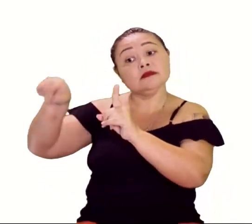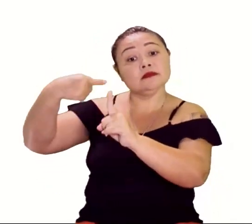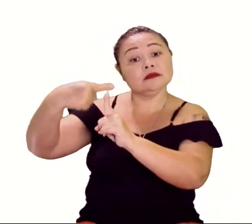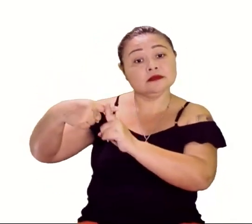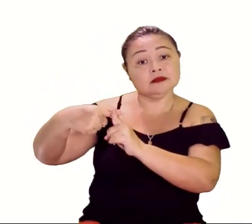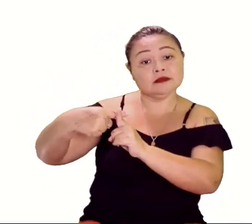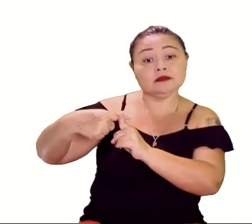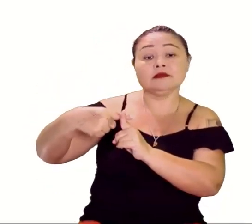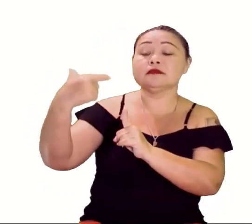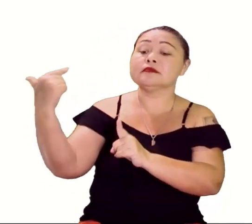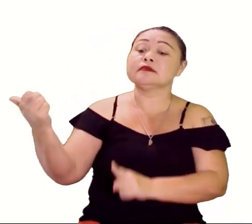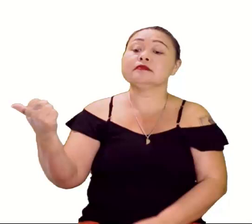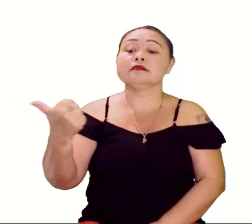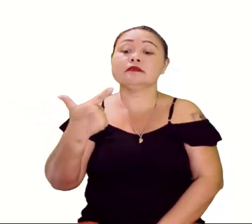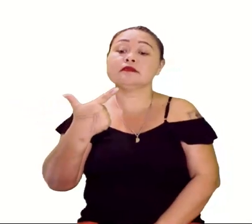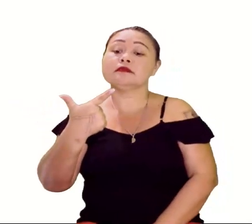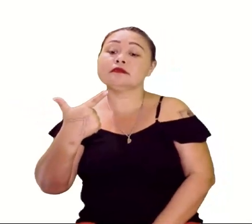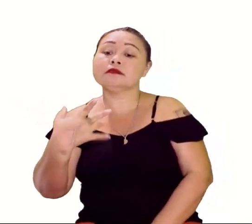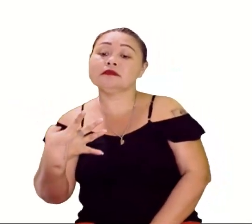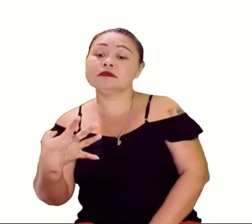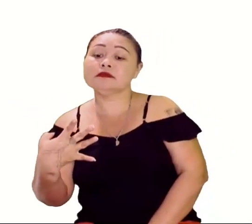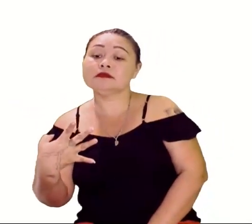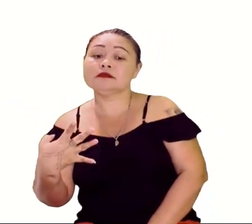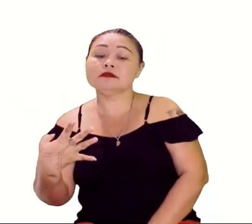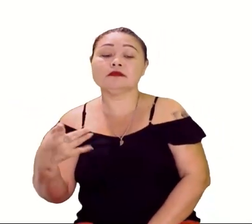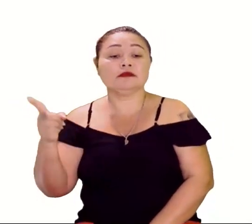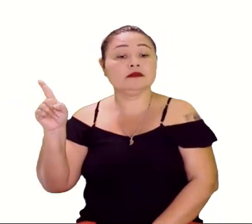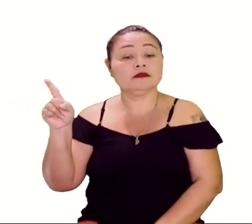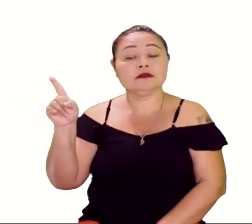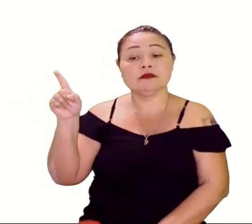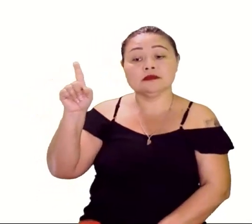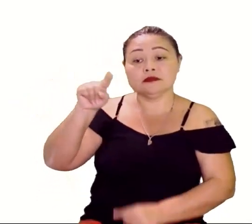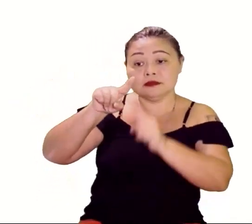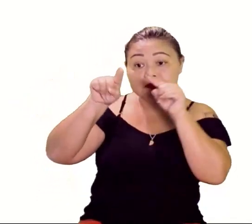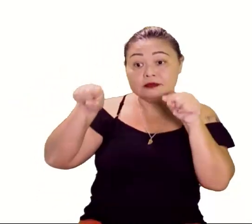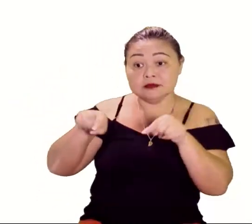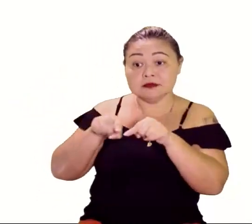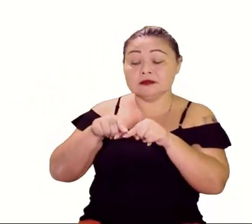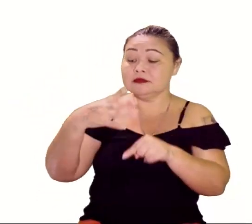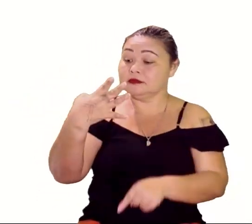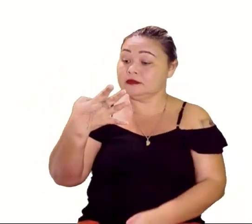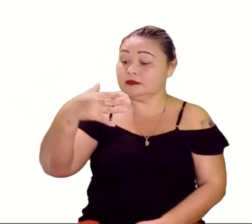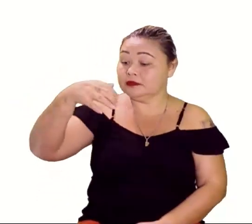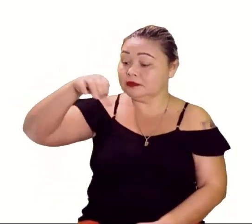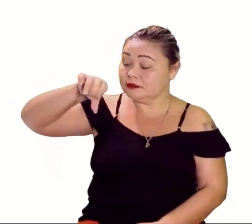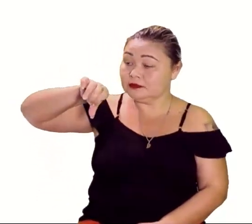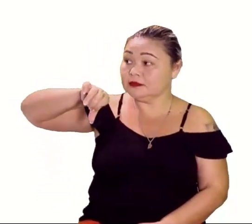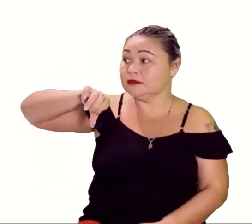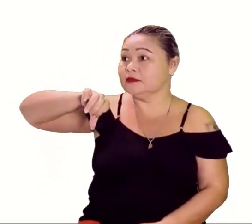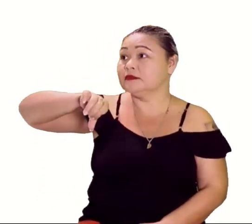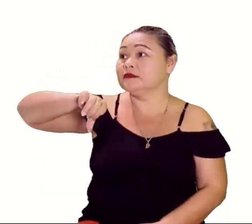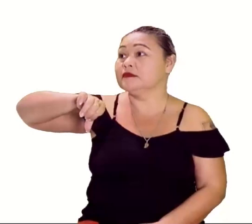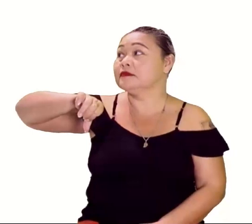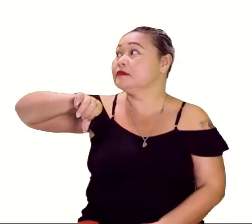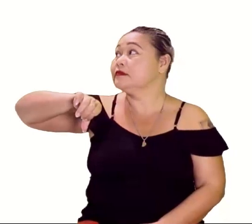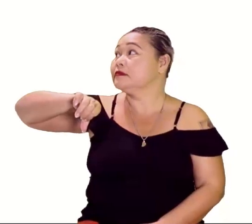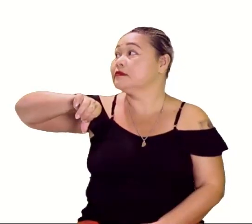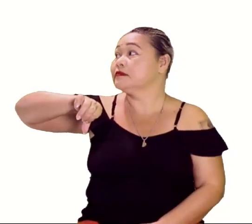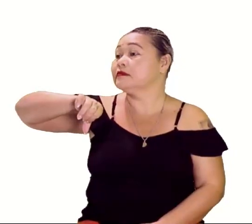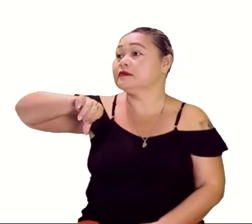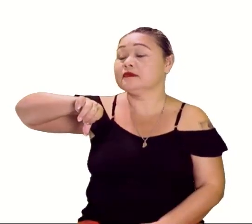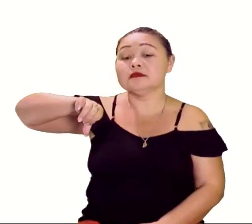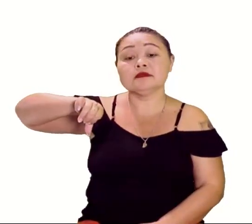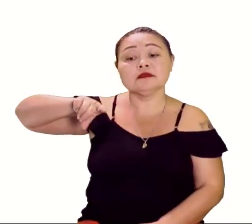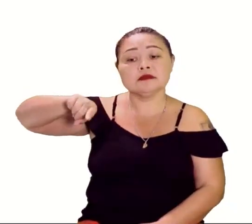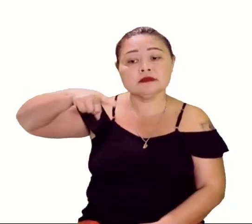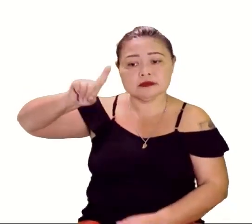4. 8. 3 vezes 8. 24. 24. Então, ficamos que o nosso delta é 49. 49.